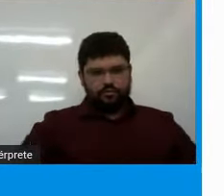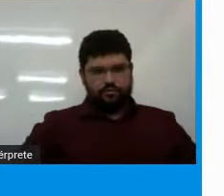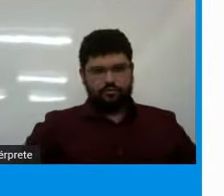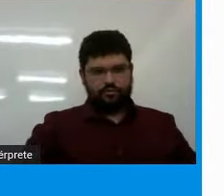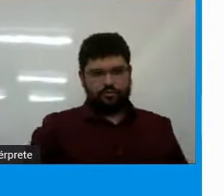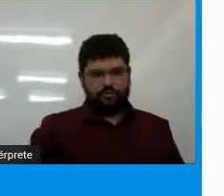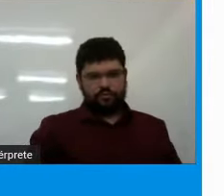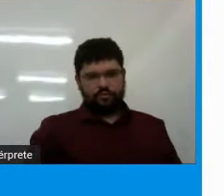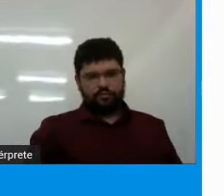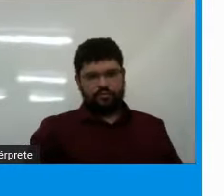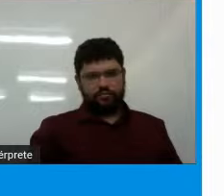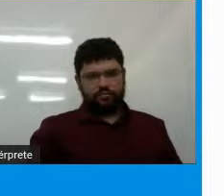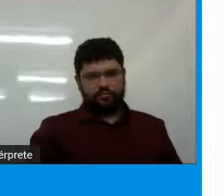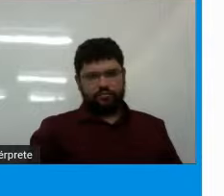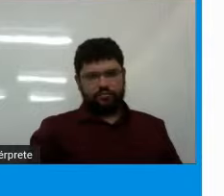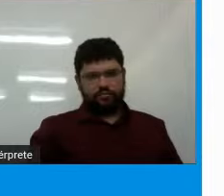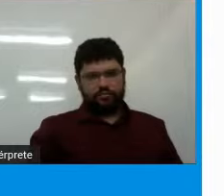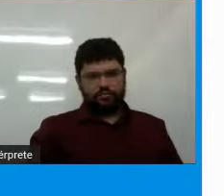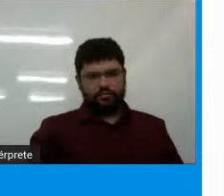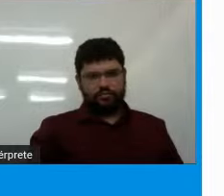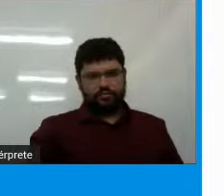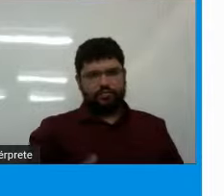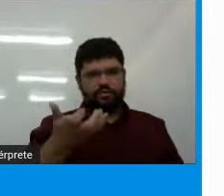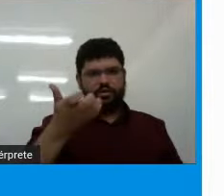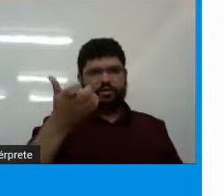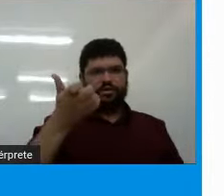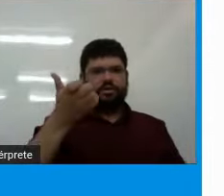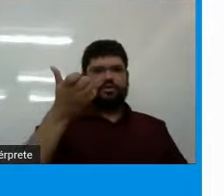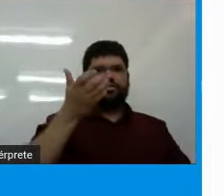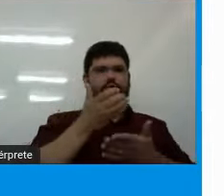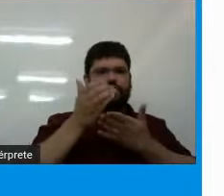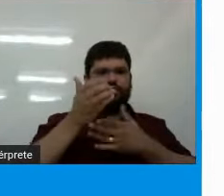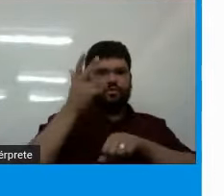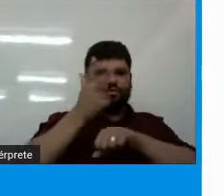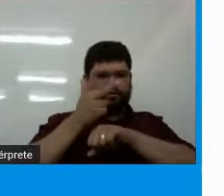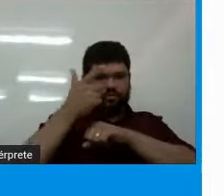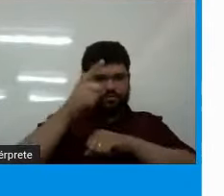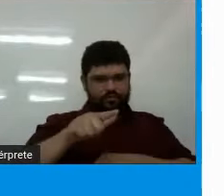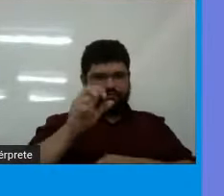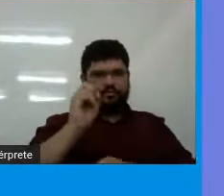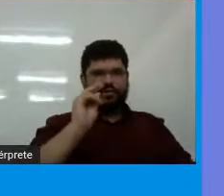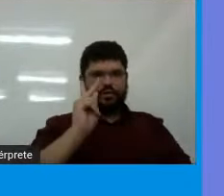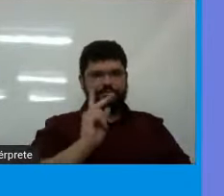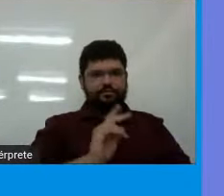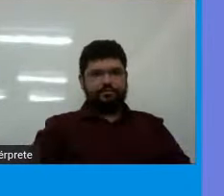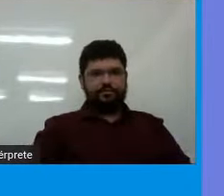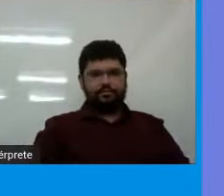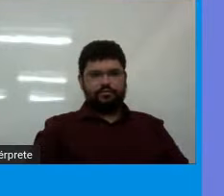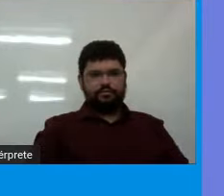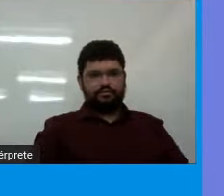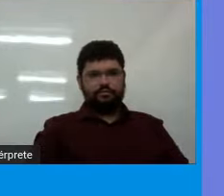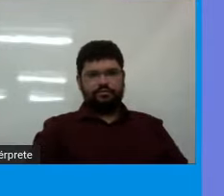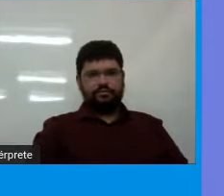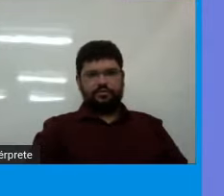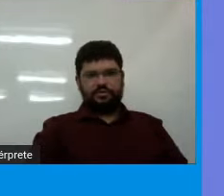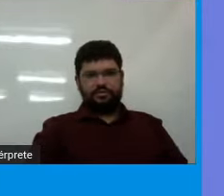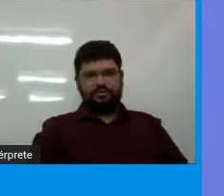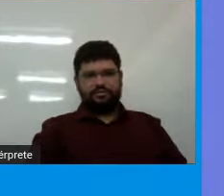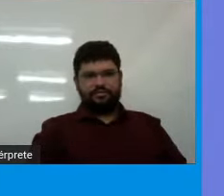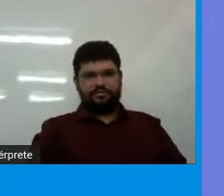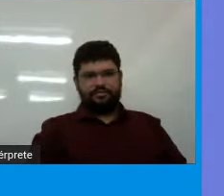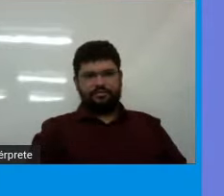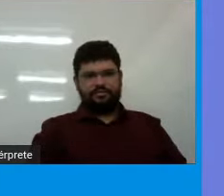vocês querem que eu repita o início do vídeo, não é isso? Bora lá então de novo. Desculpa, pessoal, vamos lá.